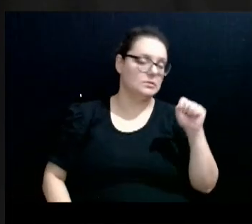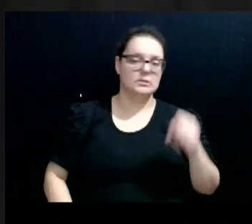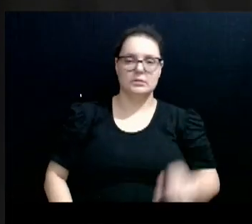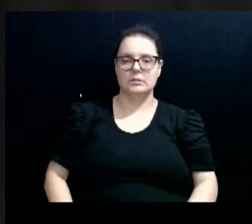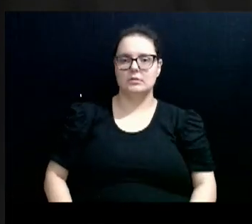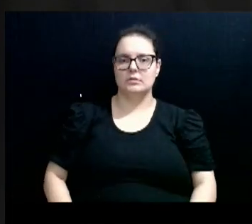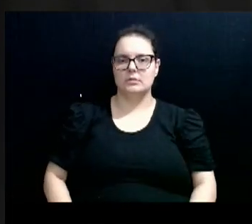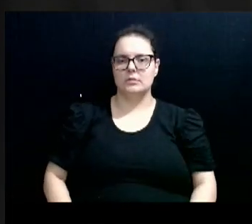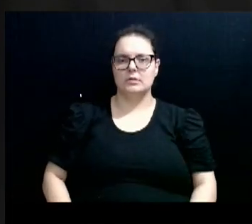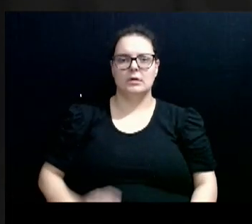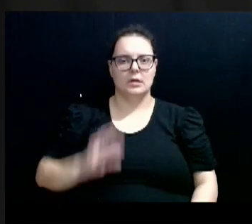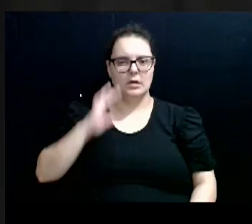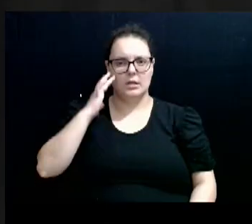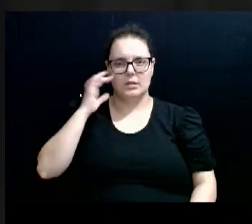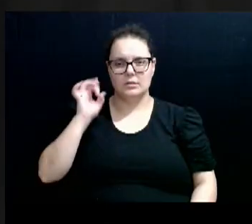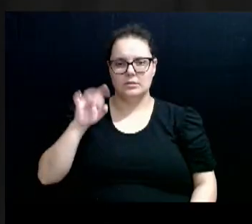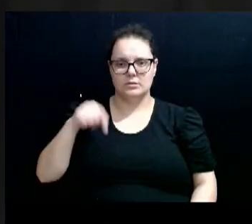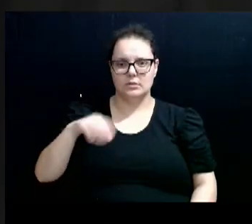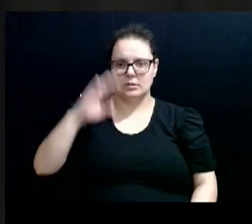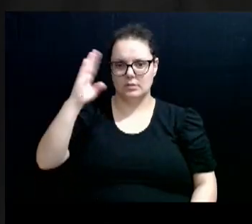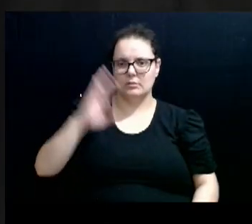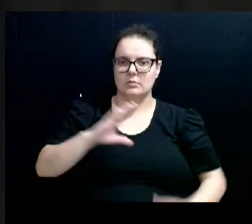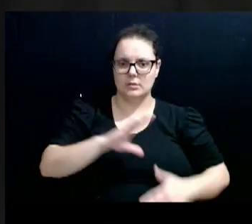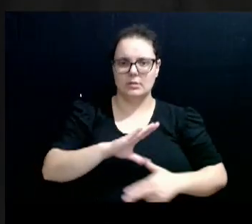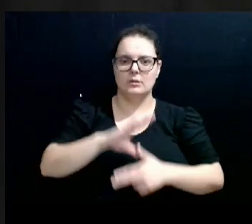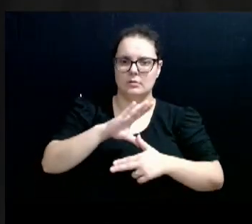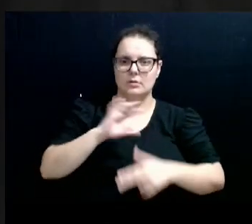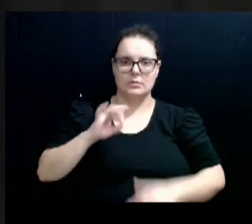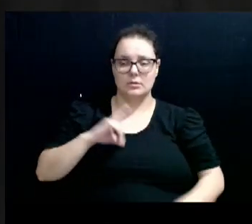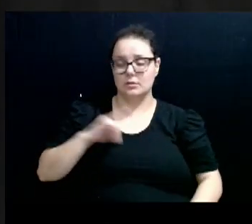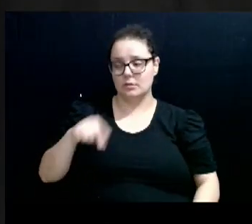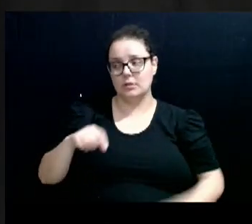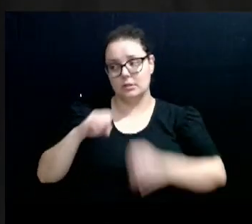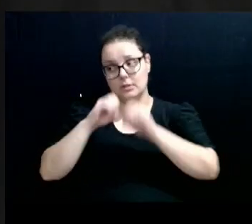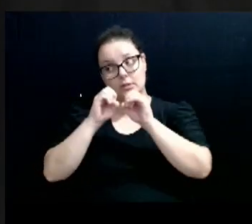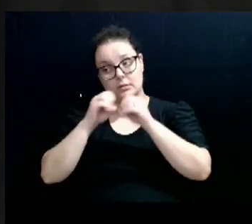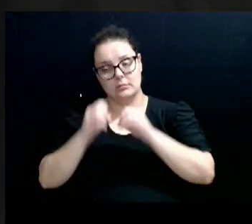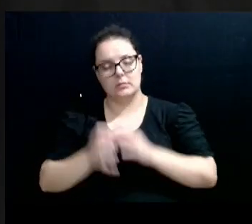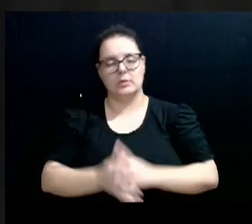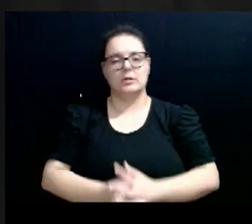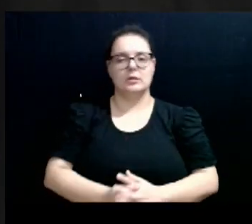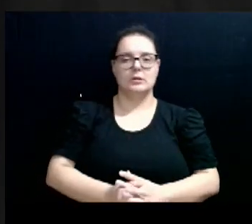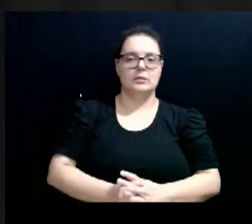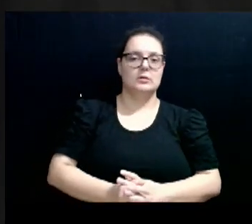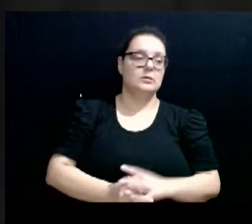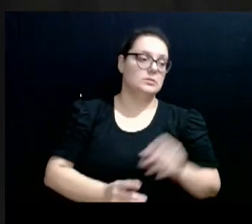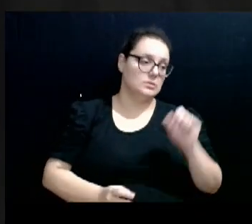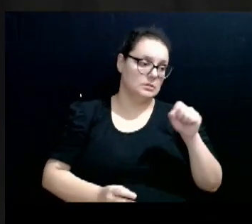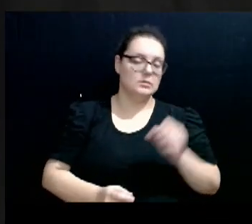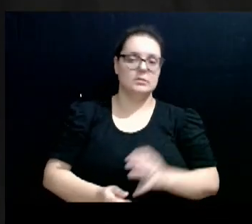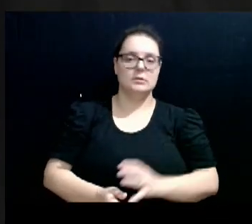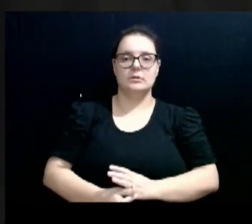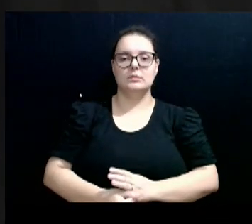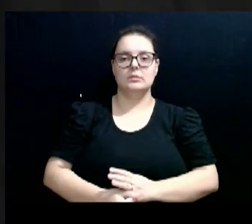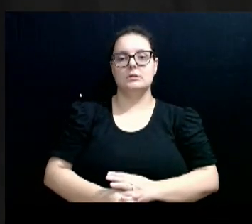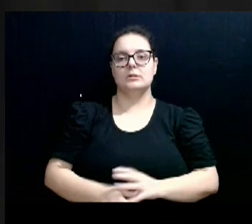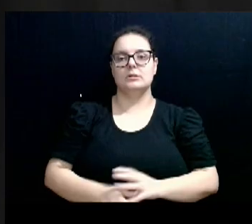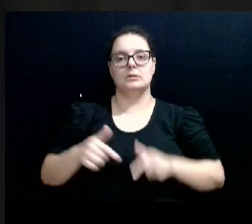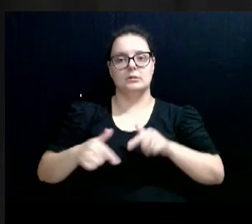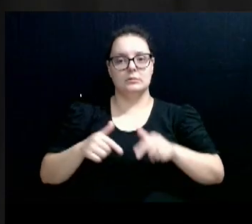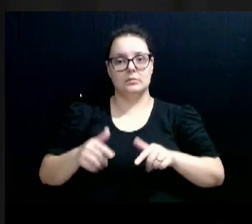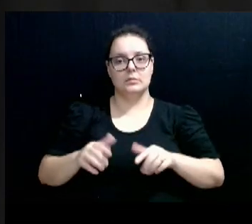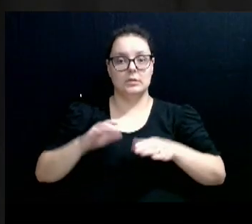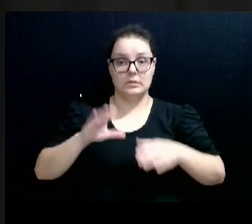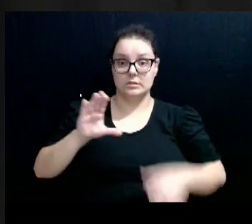só tem ele, acho que na América Latina, né? Sim. Então, eu presidi a Comissão de Ciência e Tecnologia